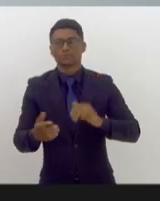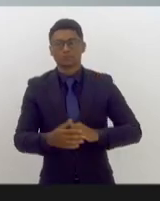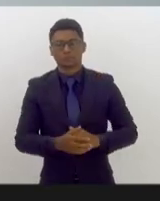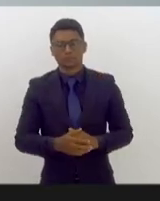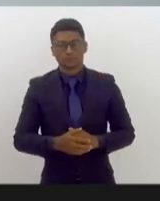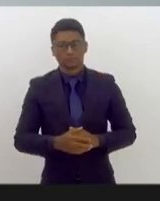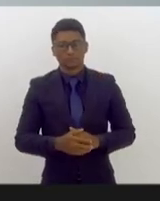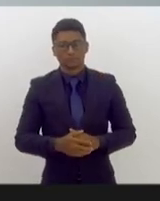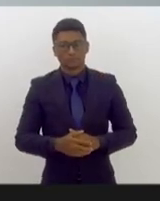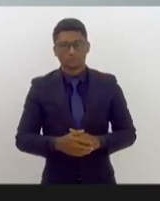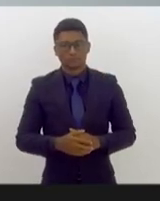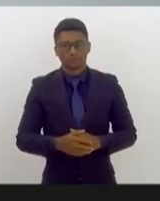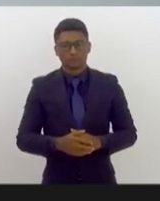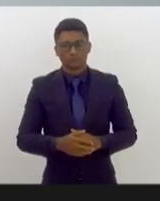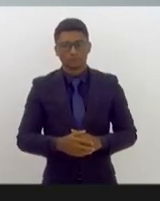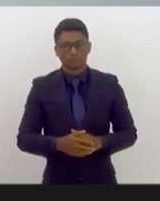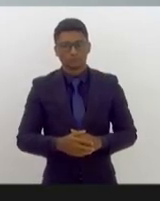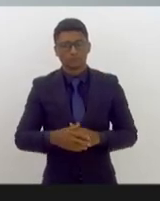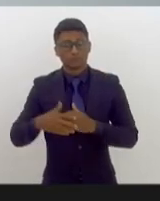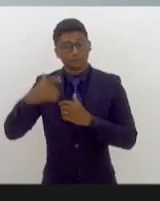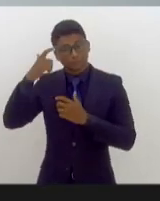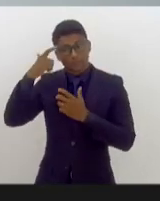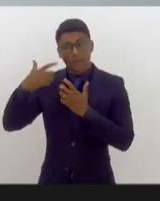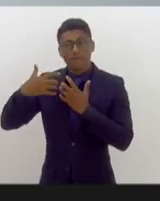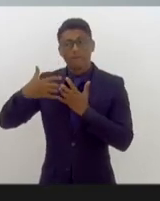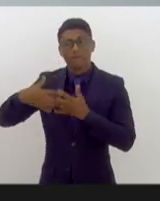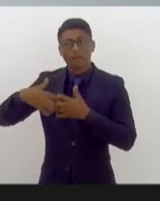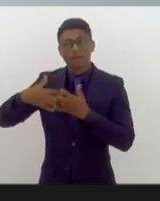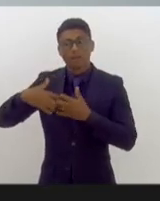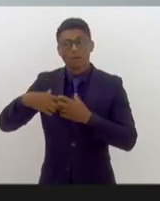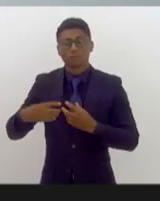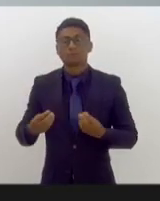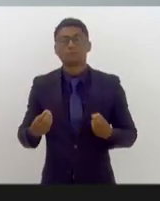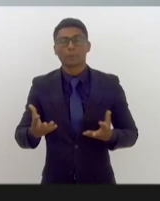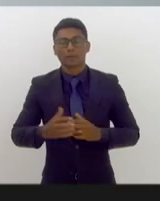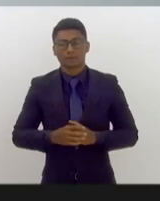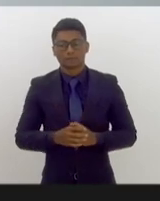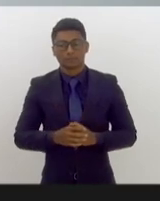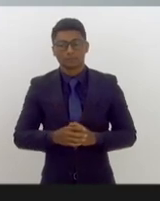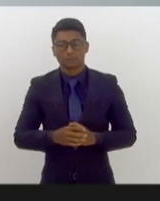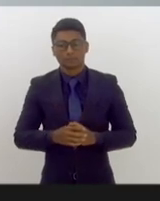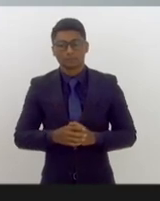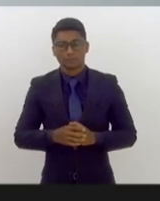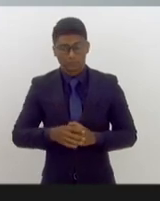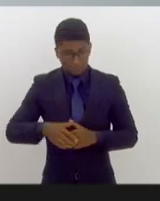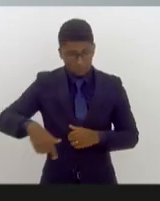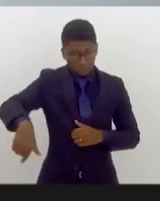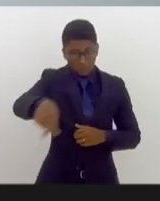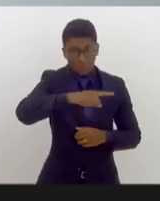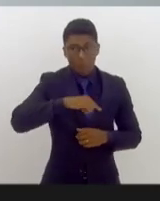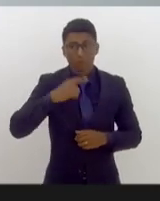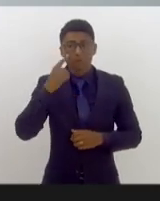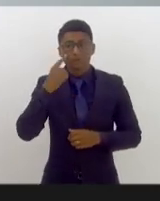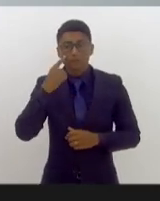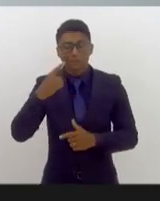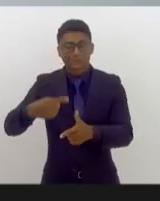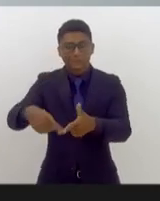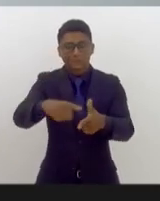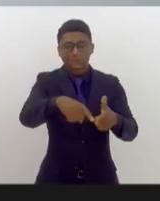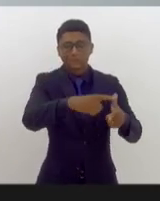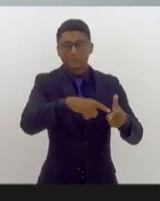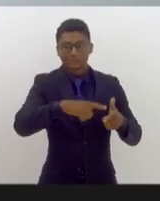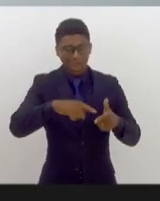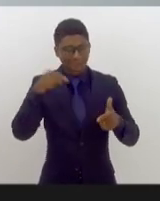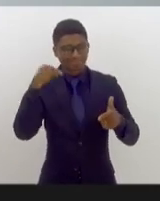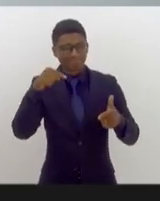essas situações de reflexão coletiva, para que possamos encontrar caminhos